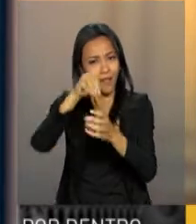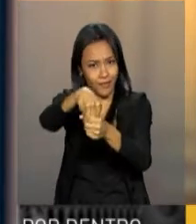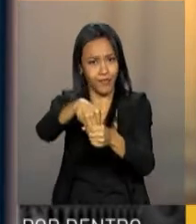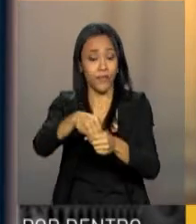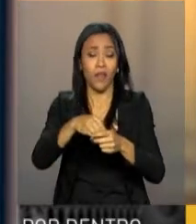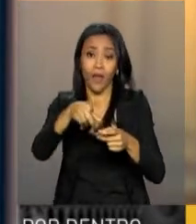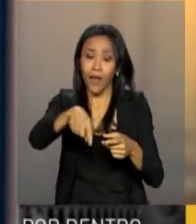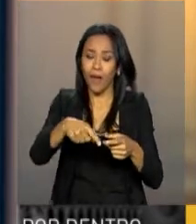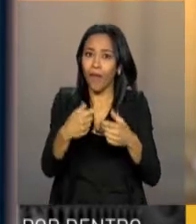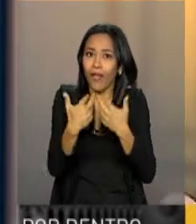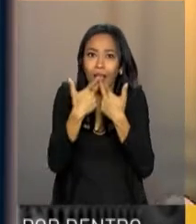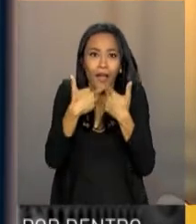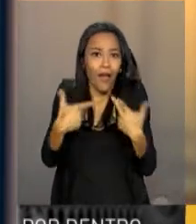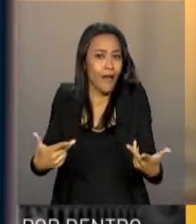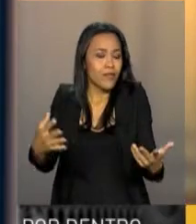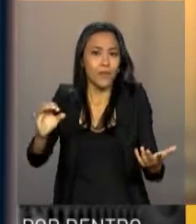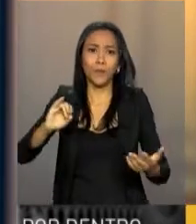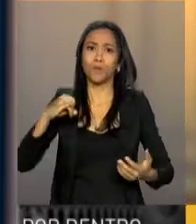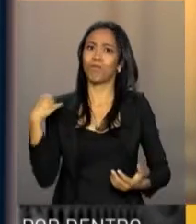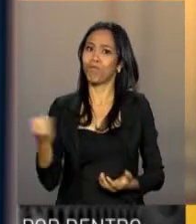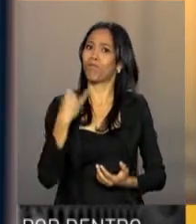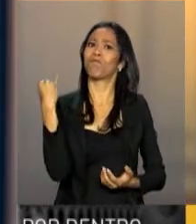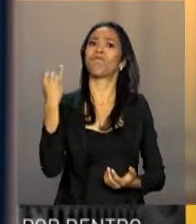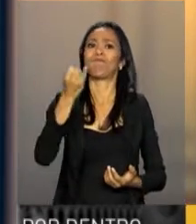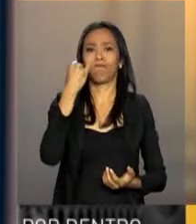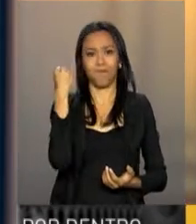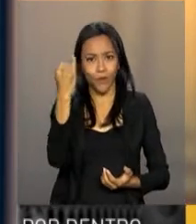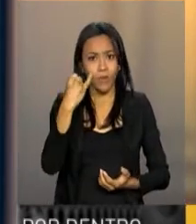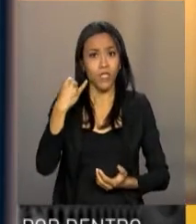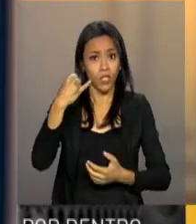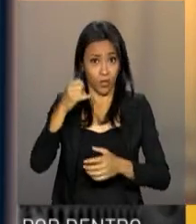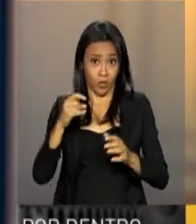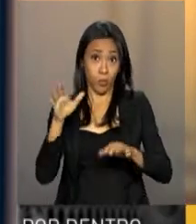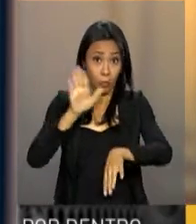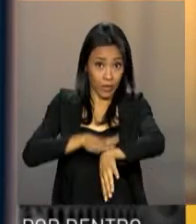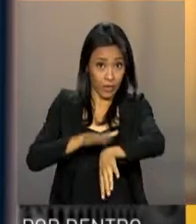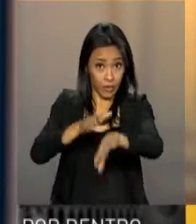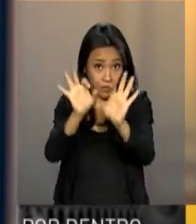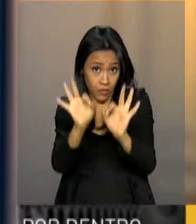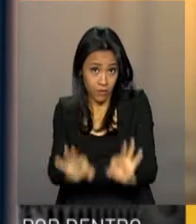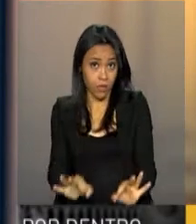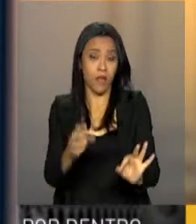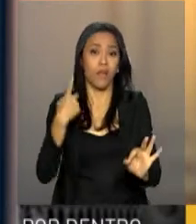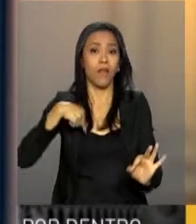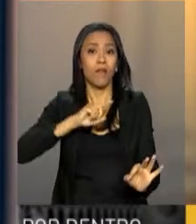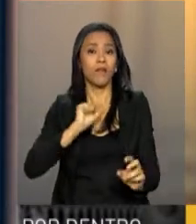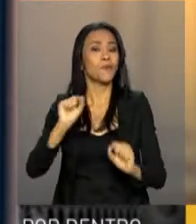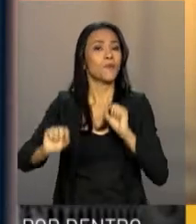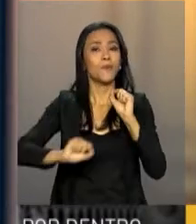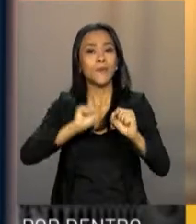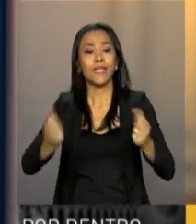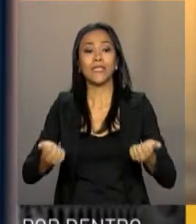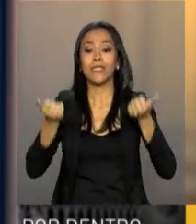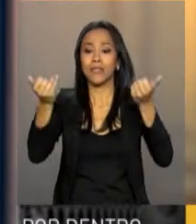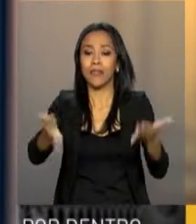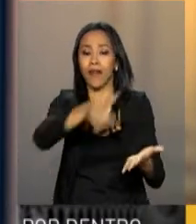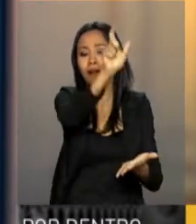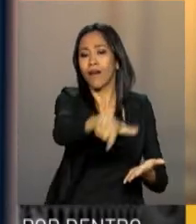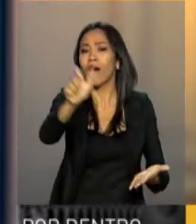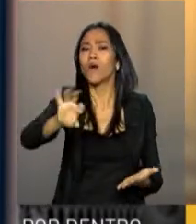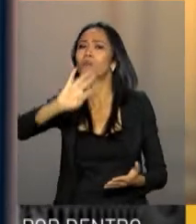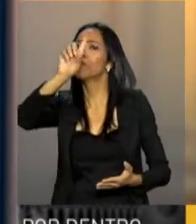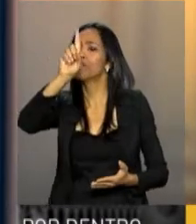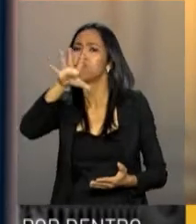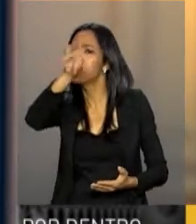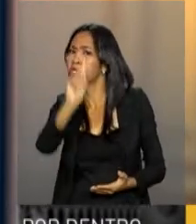uma inovação importantíssima para que, no devido tempo, possamos proporcionar ao trabalhador o direito de